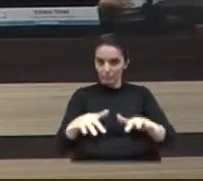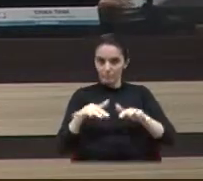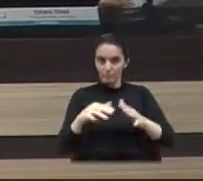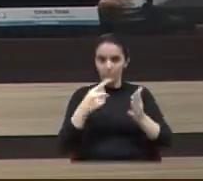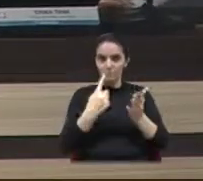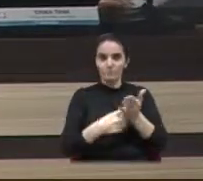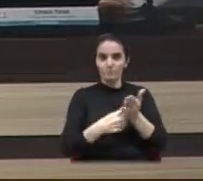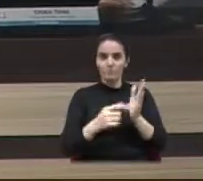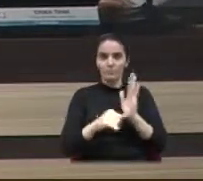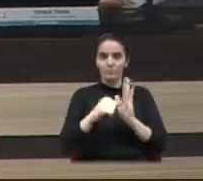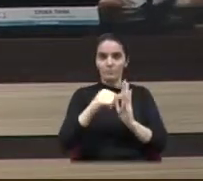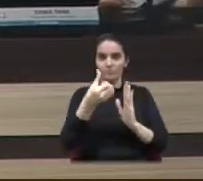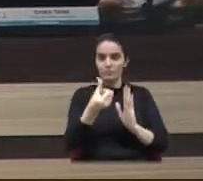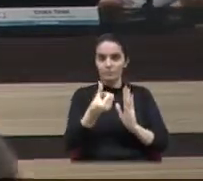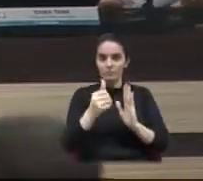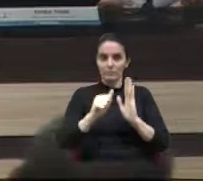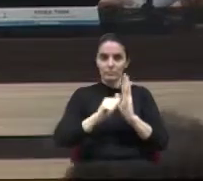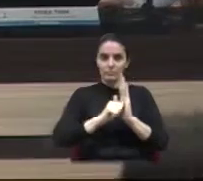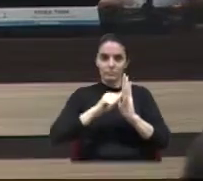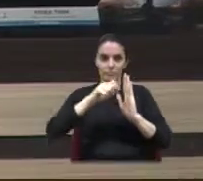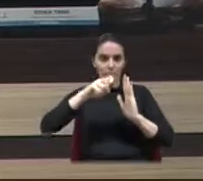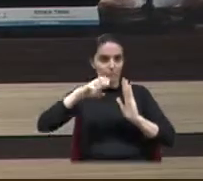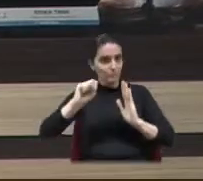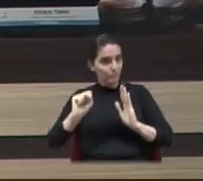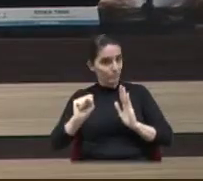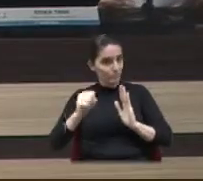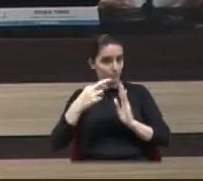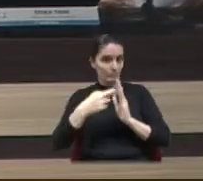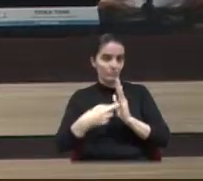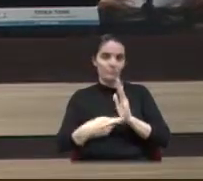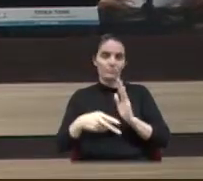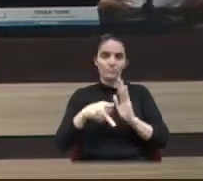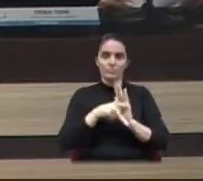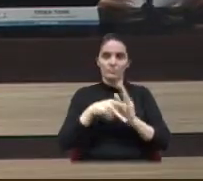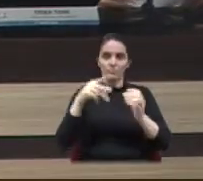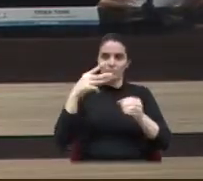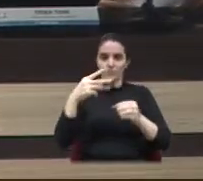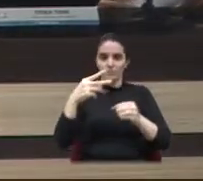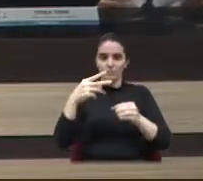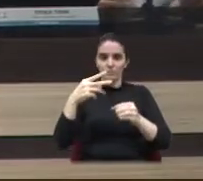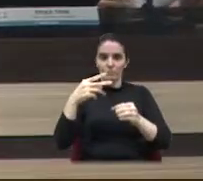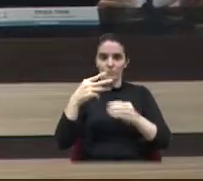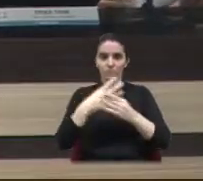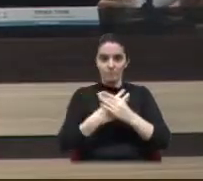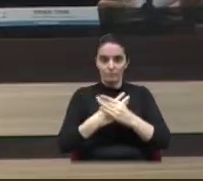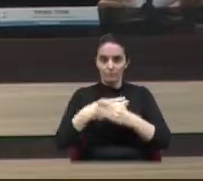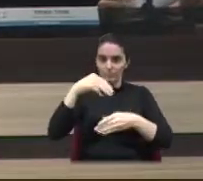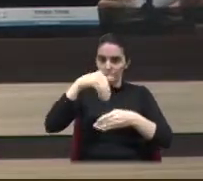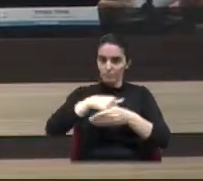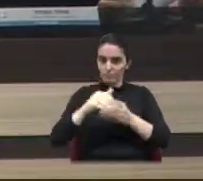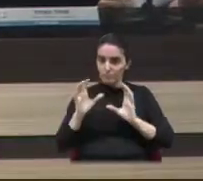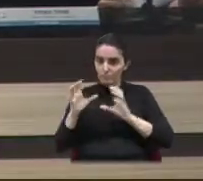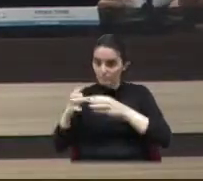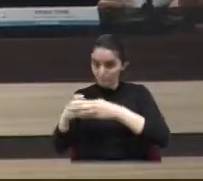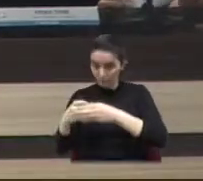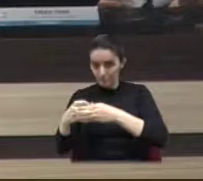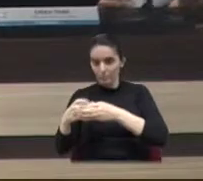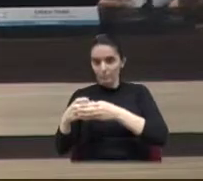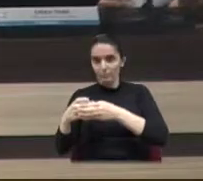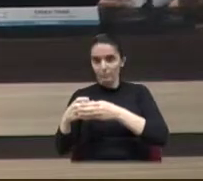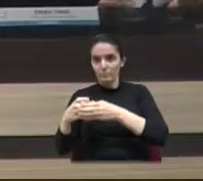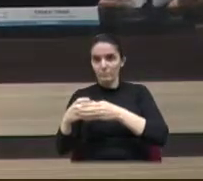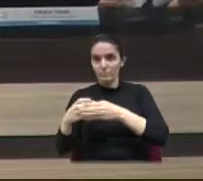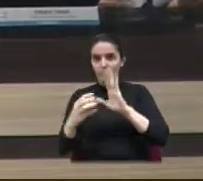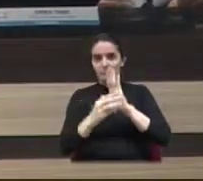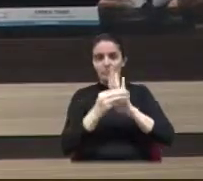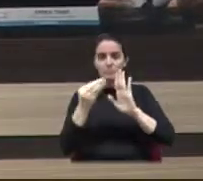termos do inciso 6º do artigo 58 do Regimento Interno da Câmara Municipal de Limeira, que sejam votadas em blocos as seguintes